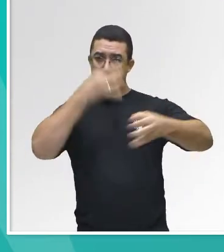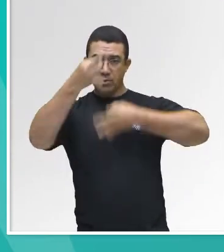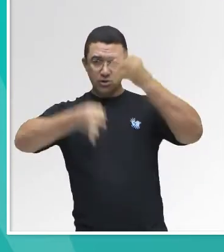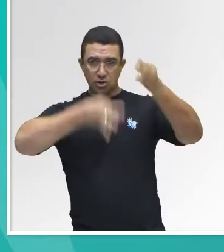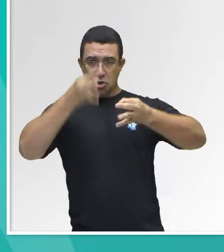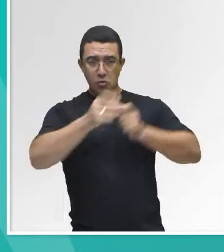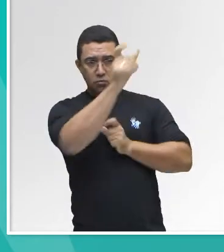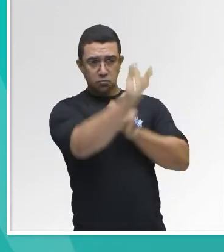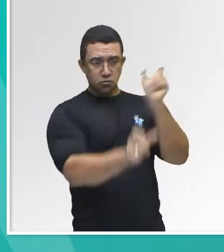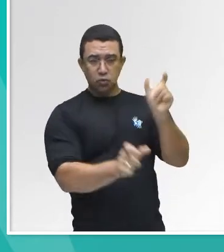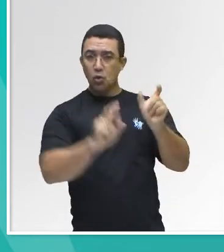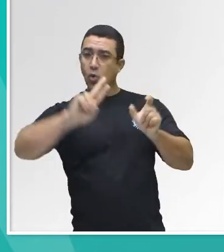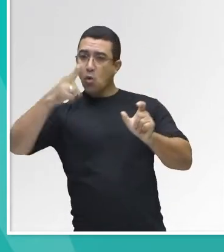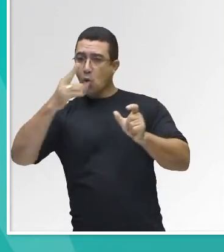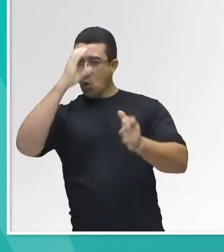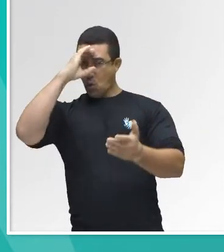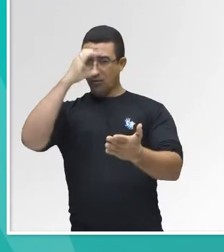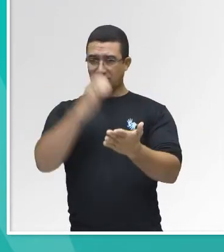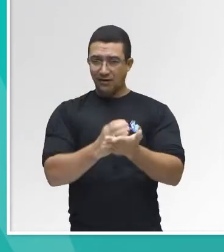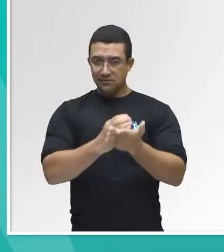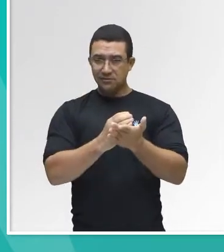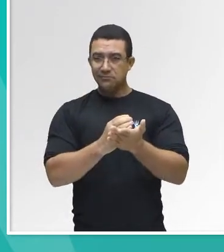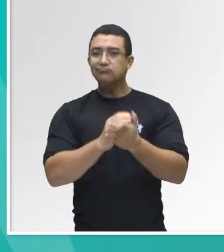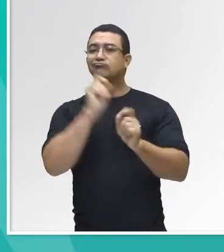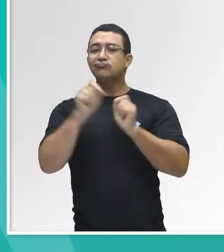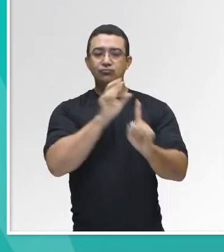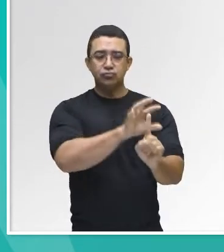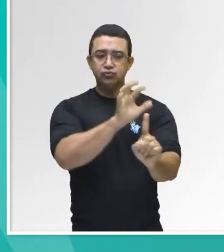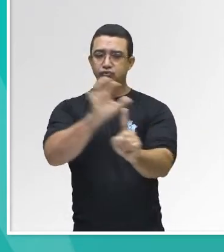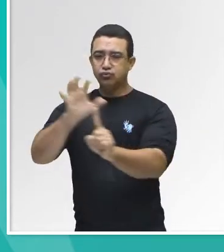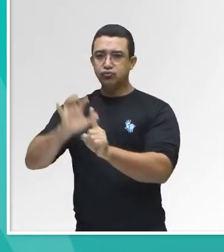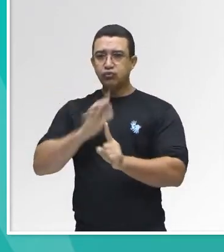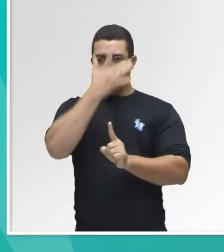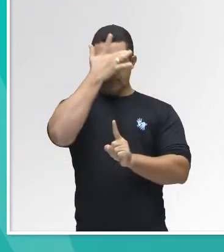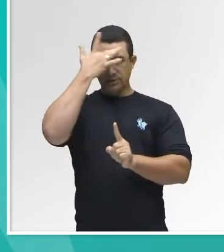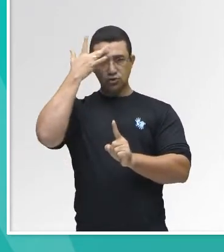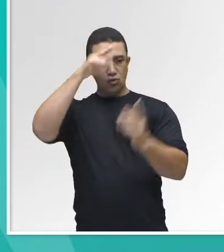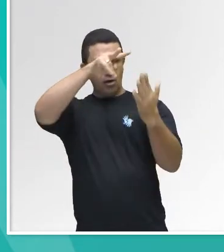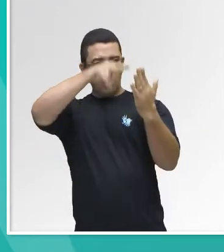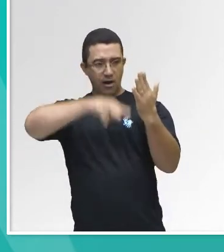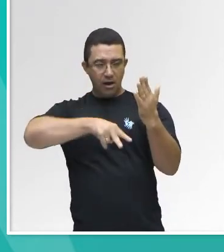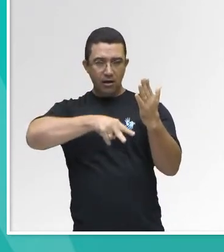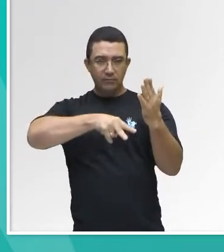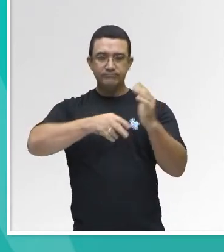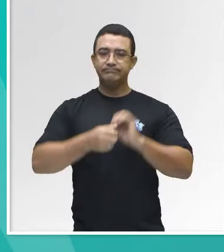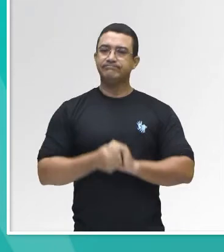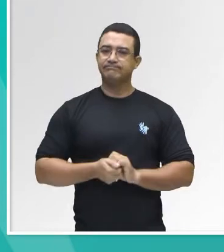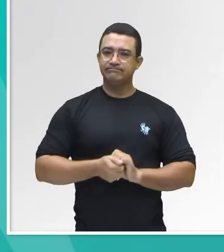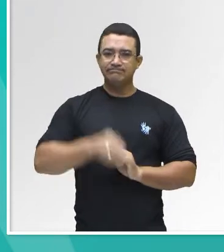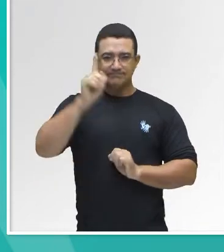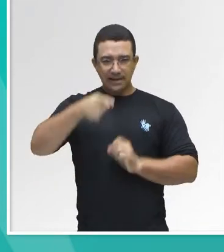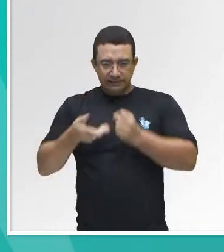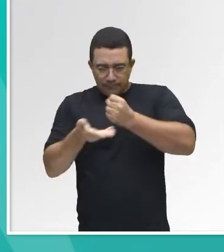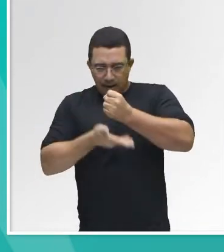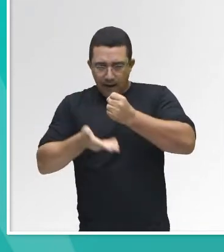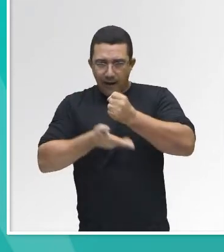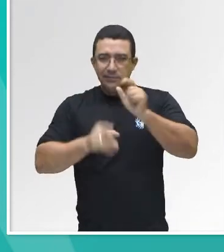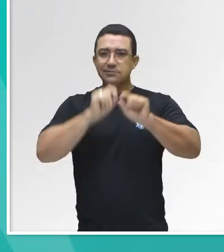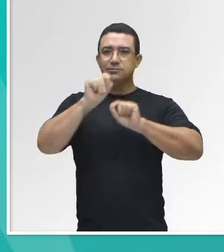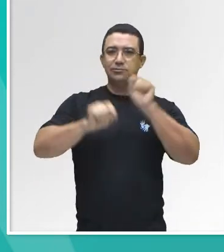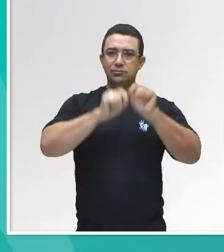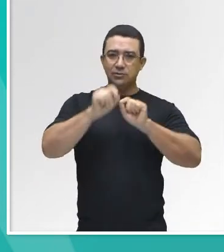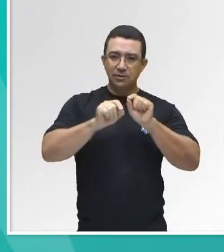tesis, con el fin de convencer al interlocutor. Se trata de manera fundamental, aunque